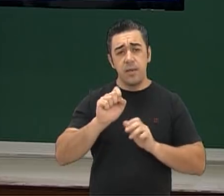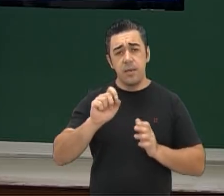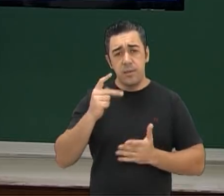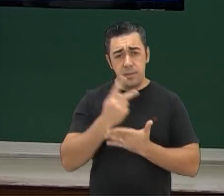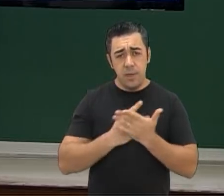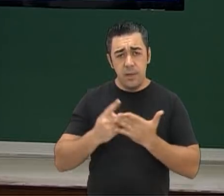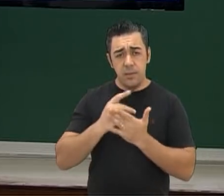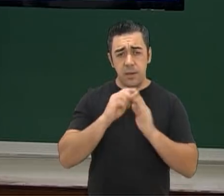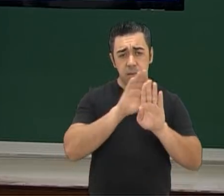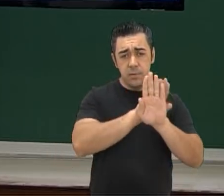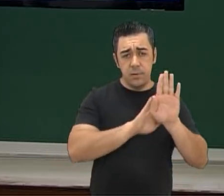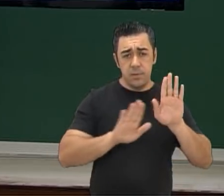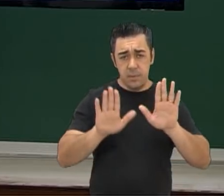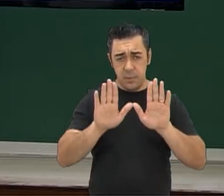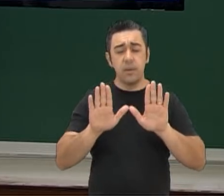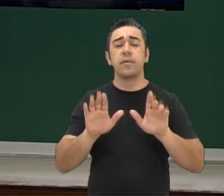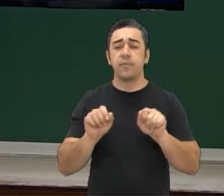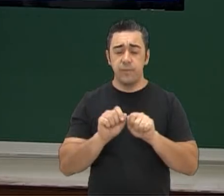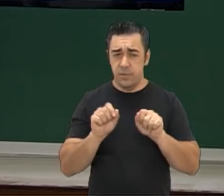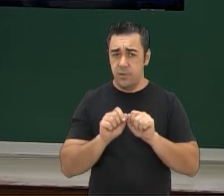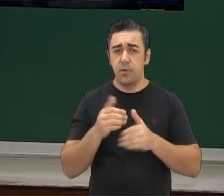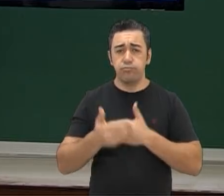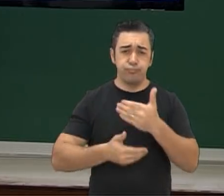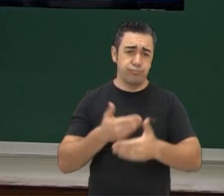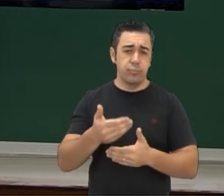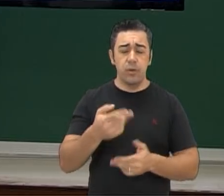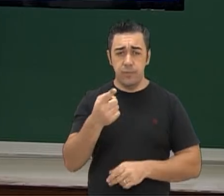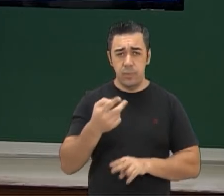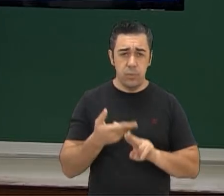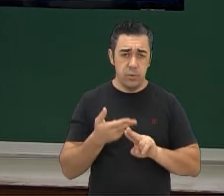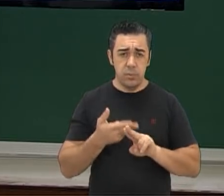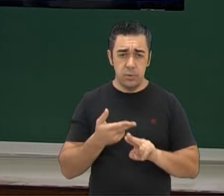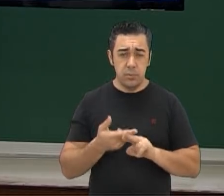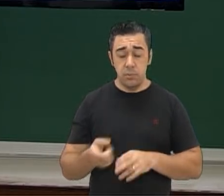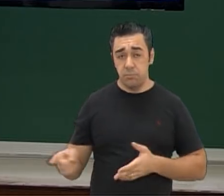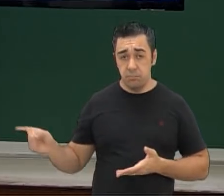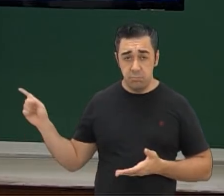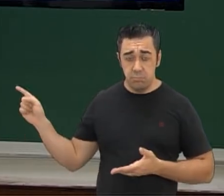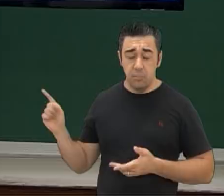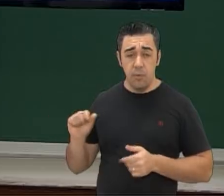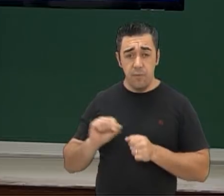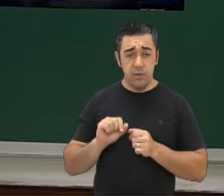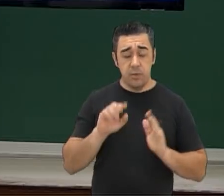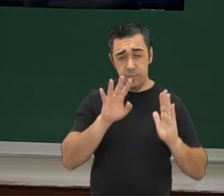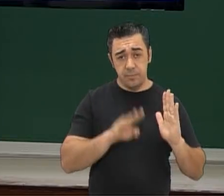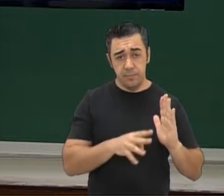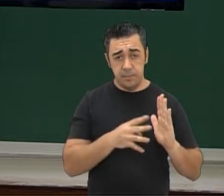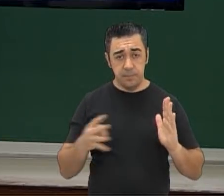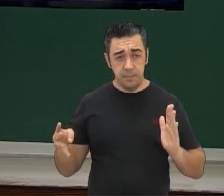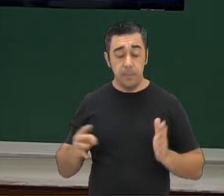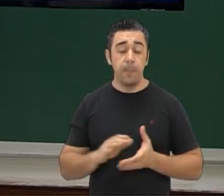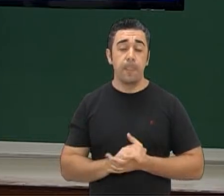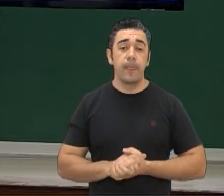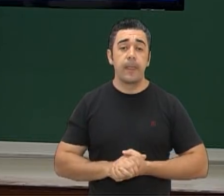a ampliação, todo esse processo aí, utilizando dessa malha quadriculada aí do plano